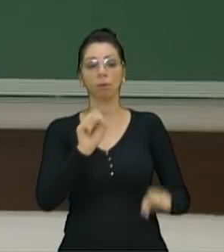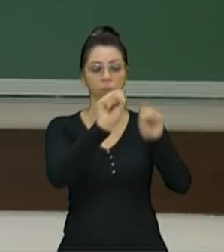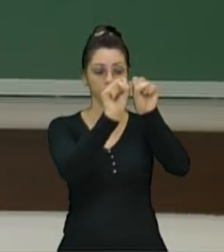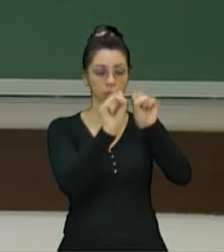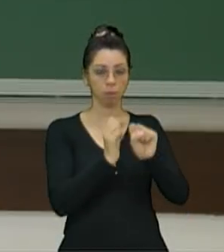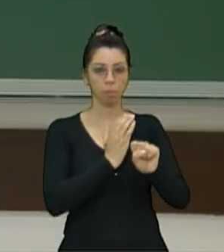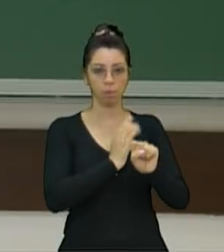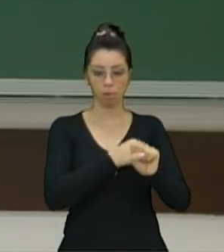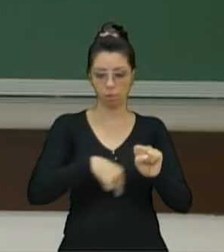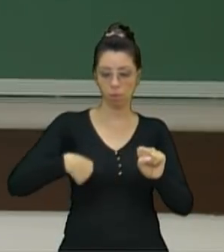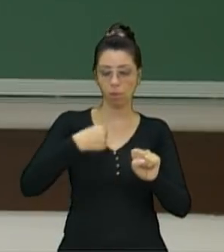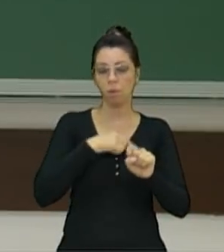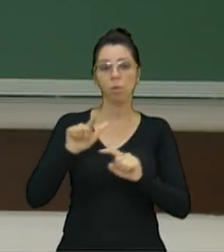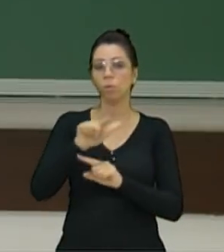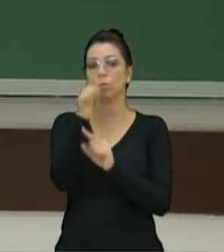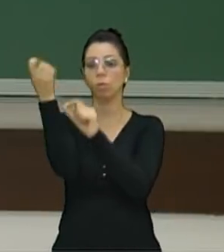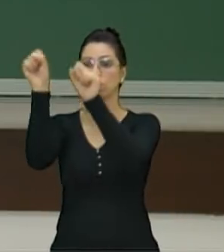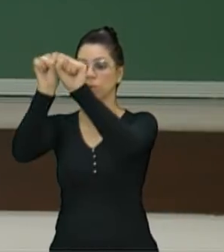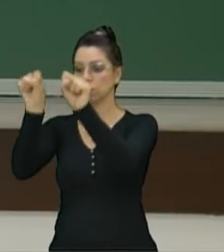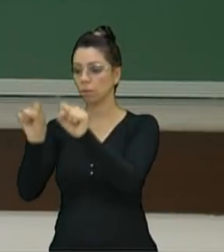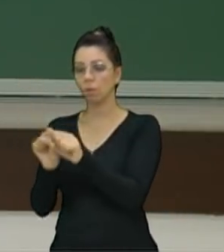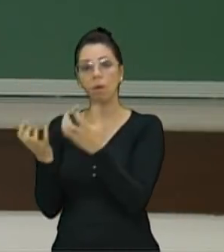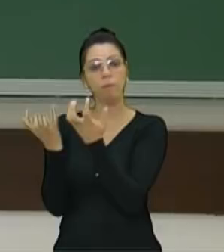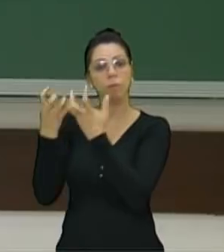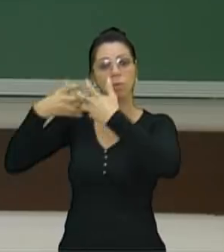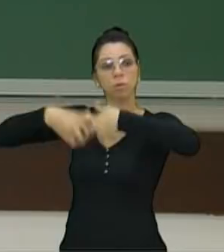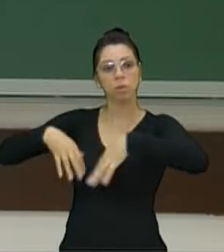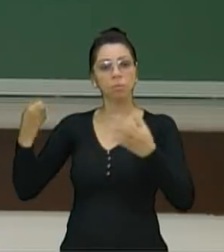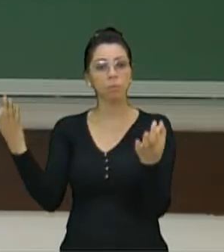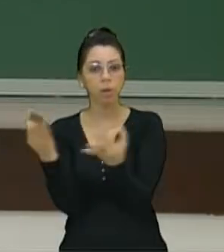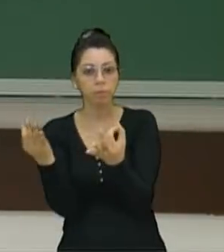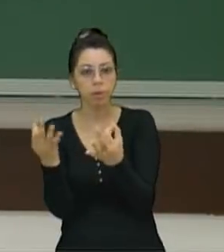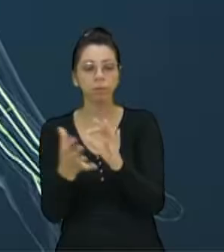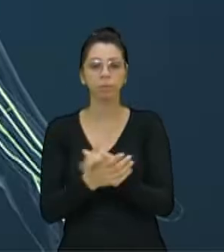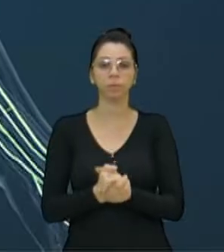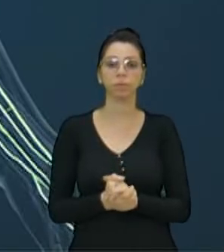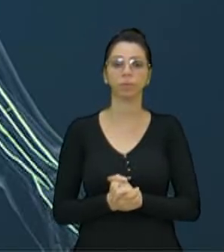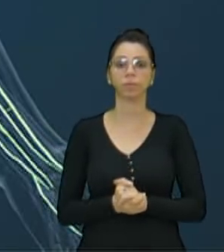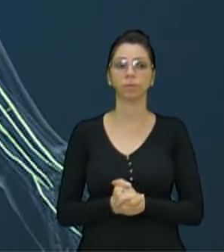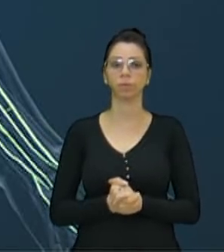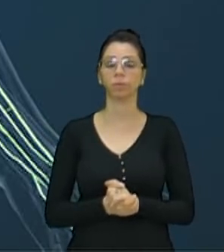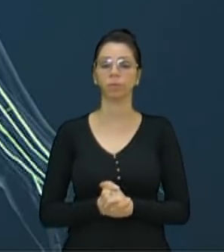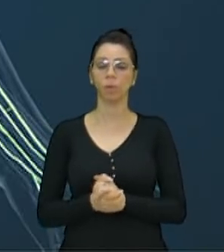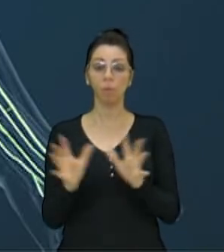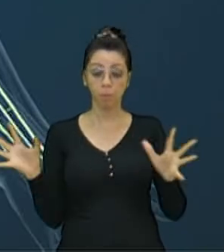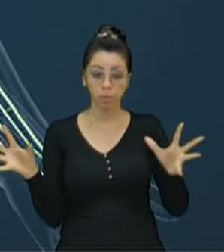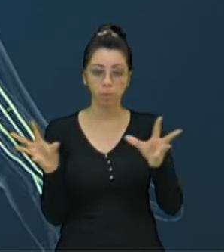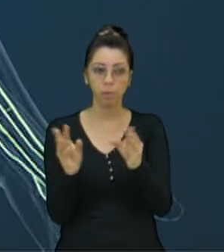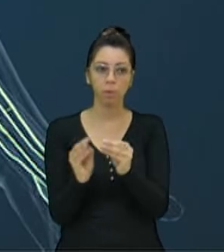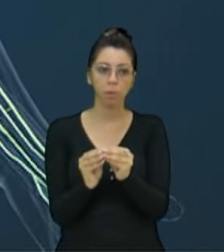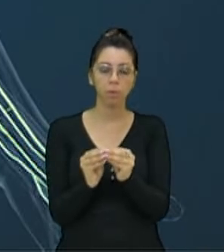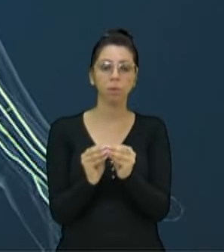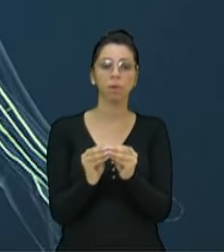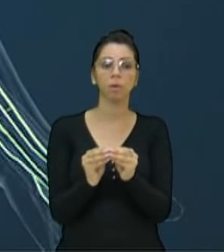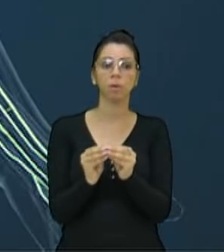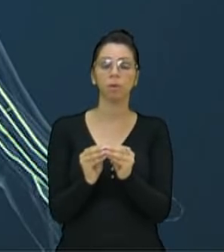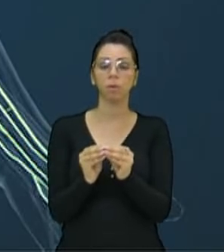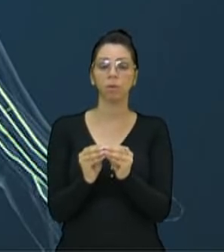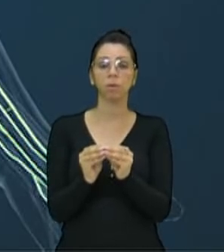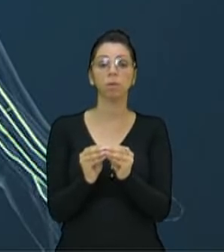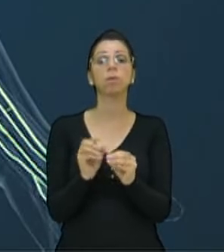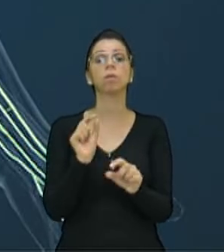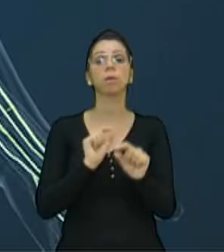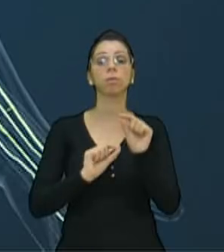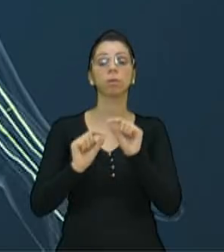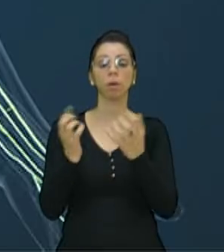outros sistemas funcionando perfeitamente. Aqui então, para fechar, como eu acabei de falar, né, as funções